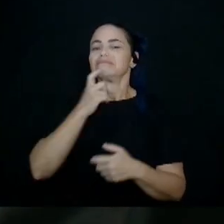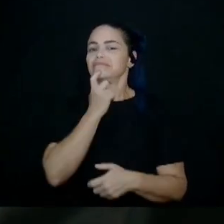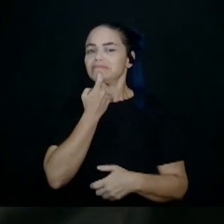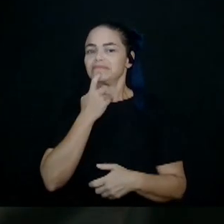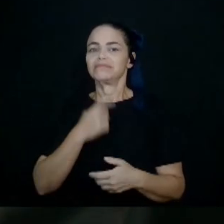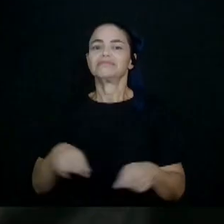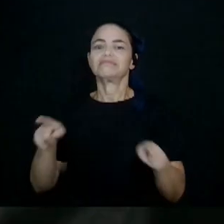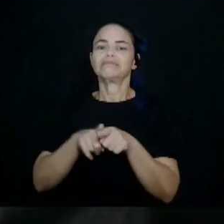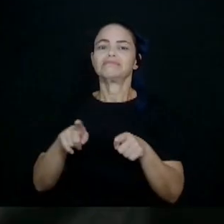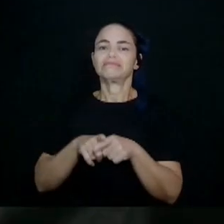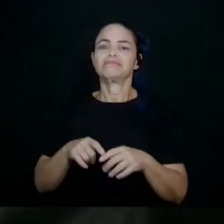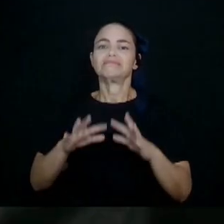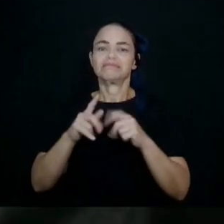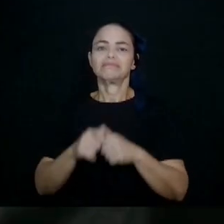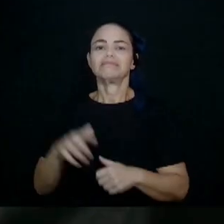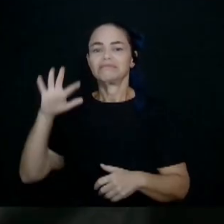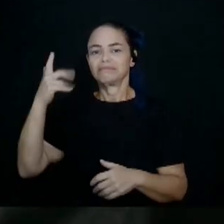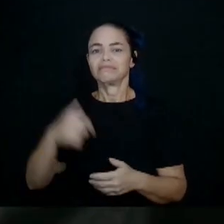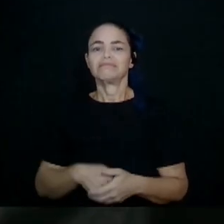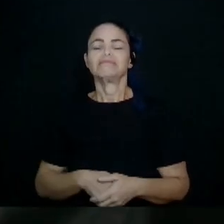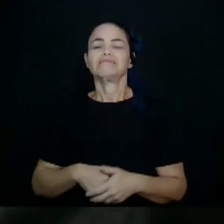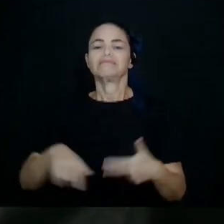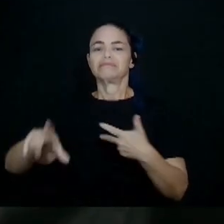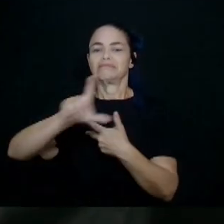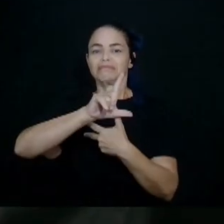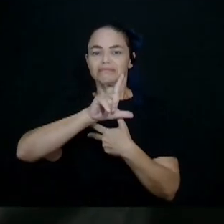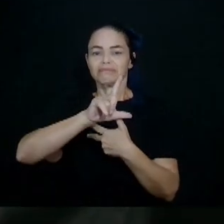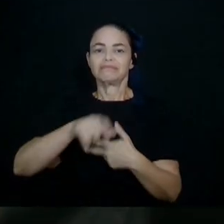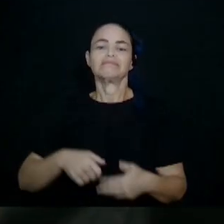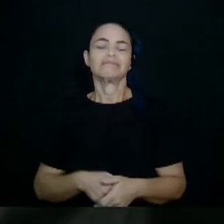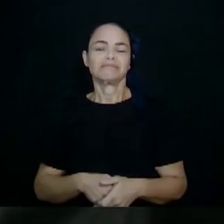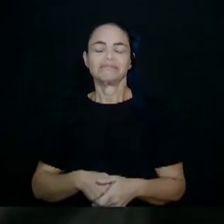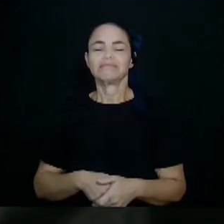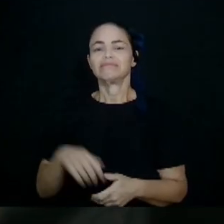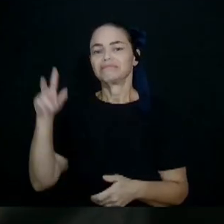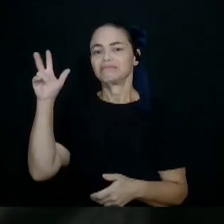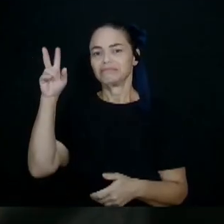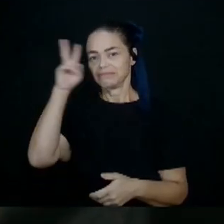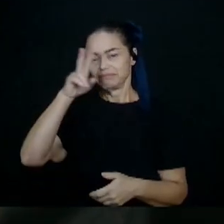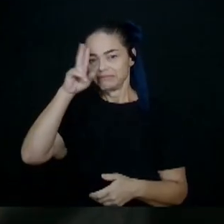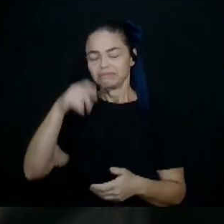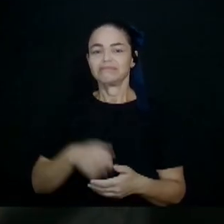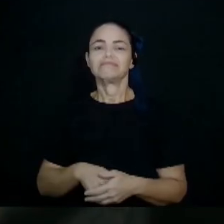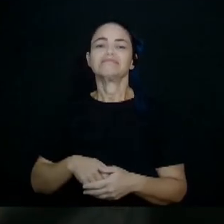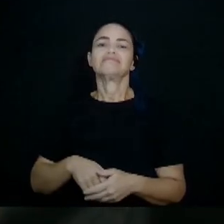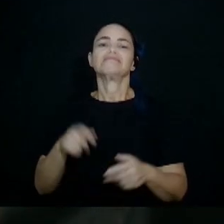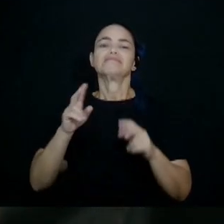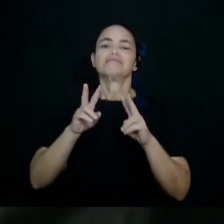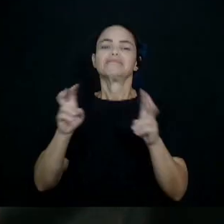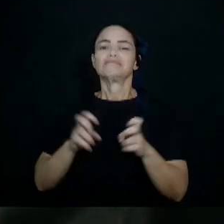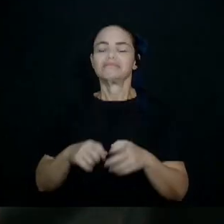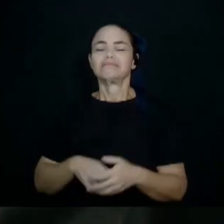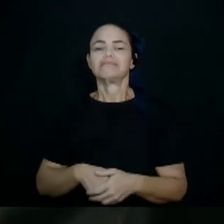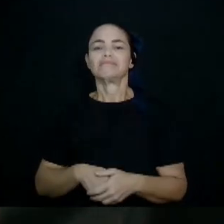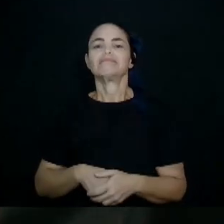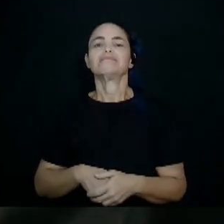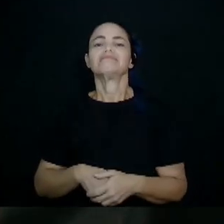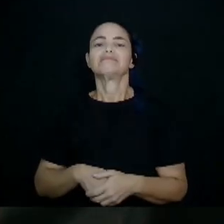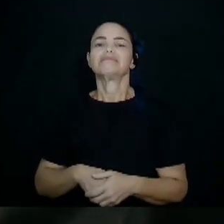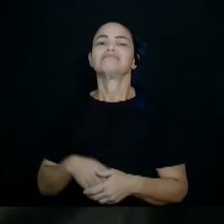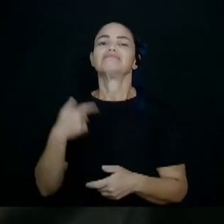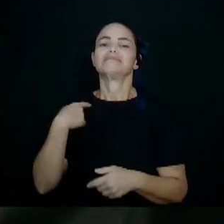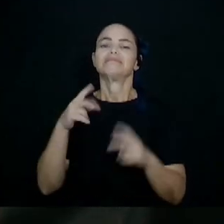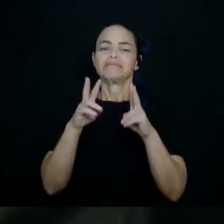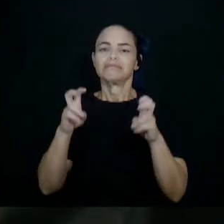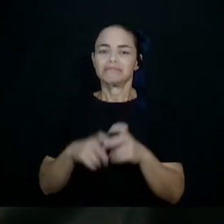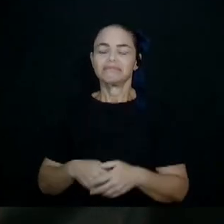de tudo que acontece no Legislativo. E na segunda-feira a gente traz aqui, deixa eu ver, vamos falar dos